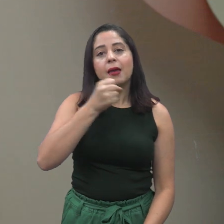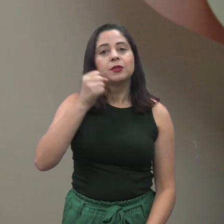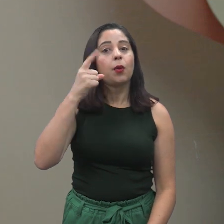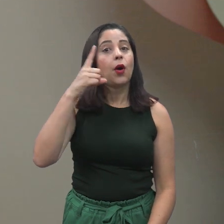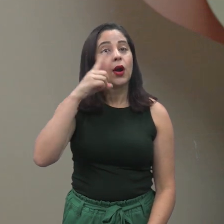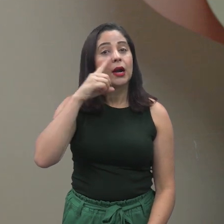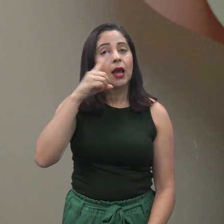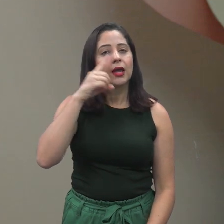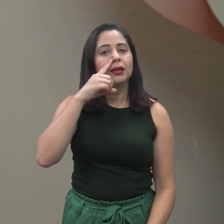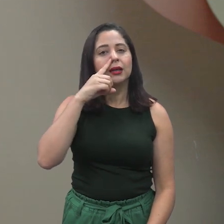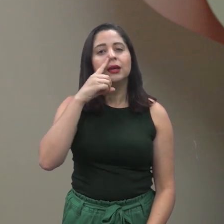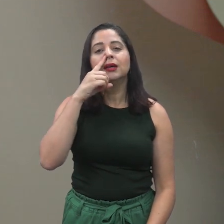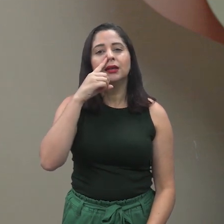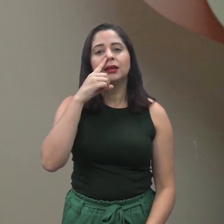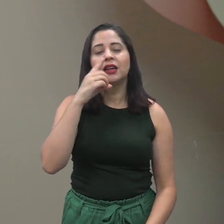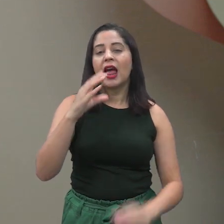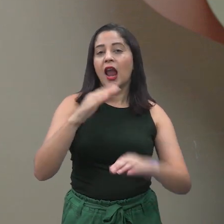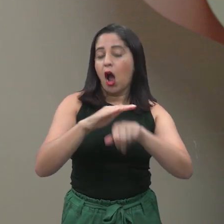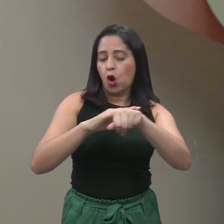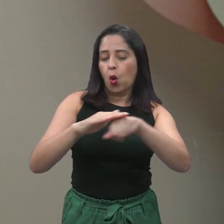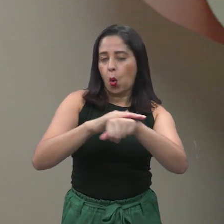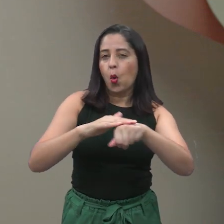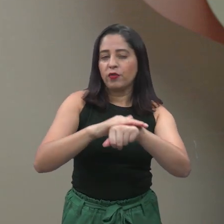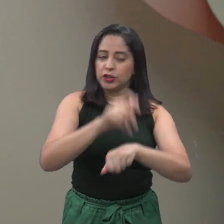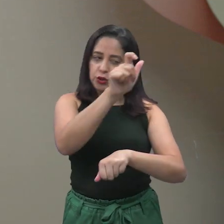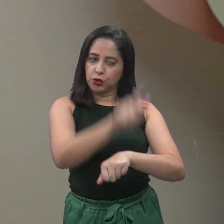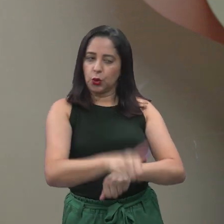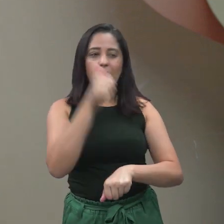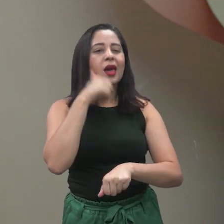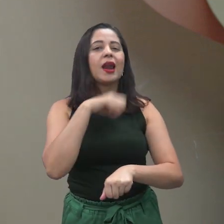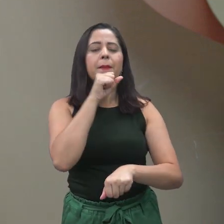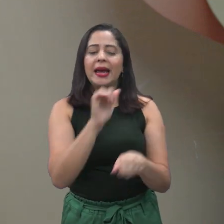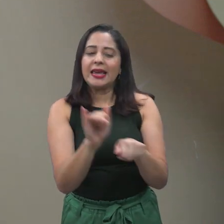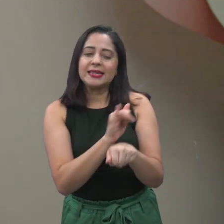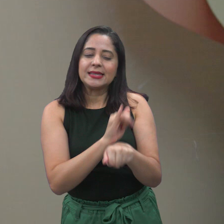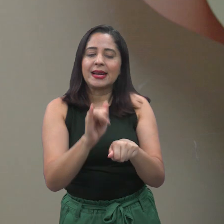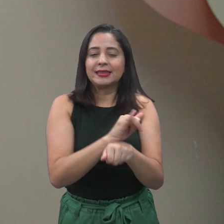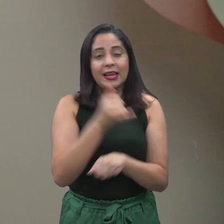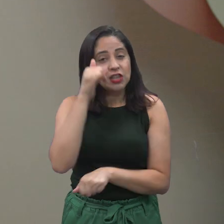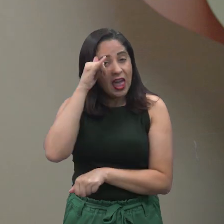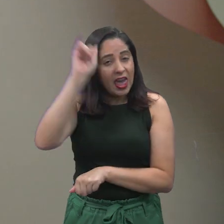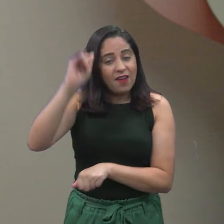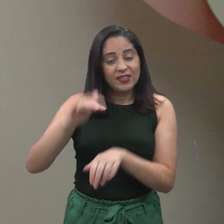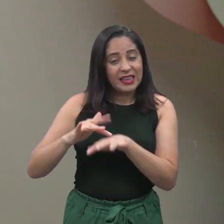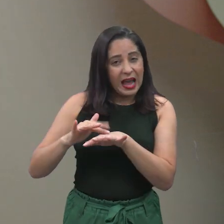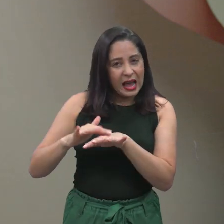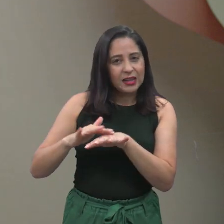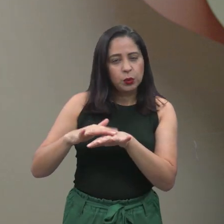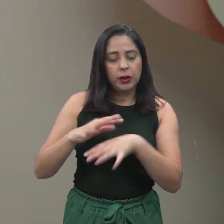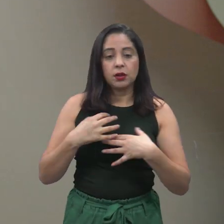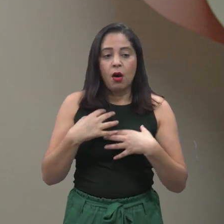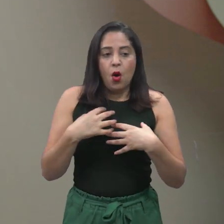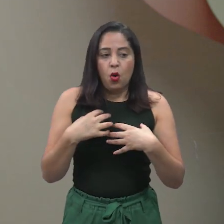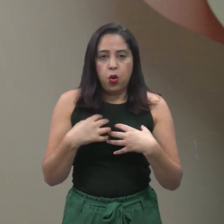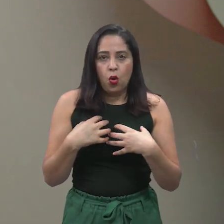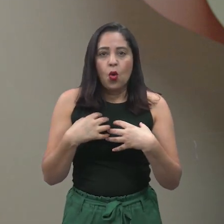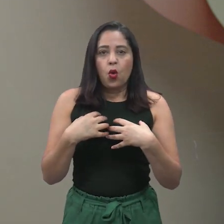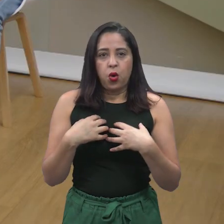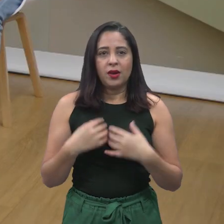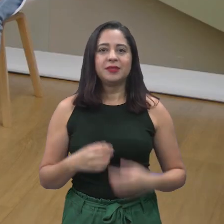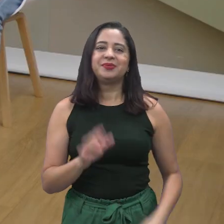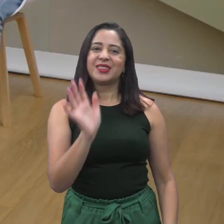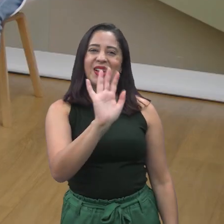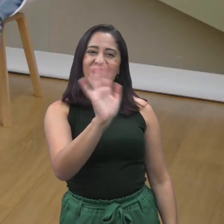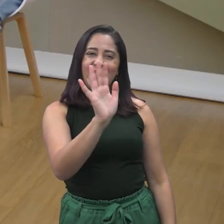sobre algumas estratégias que ela pratica aí para minimizar os riscos de doenças respiratórias.